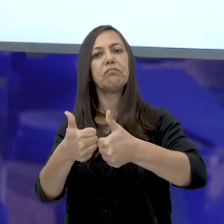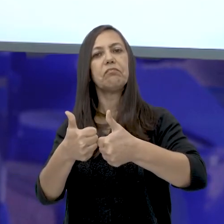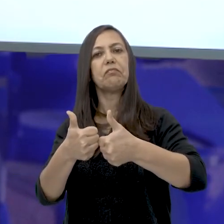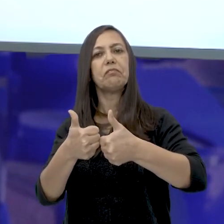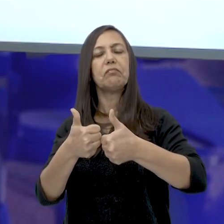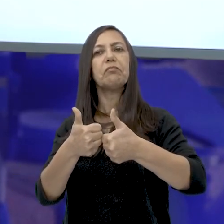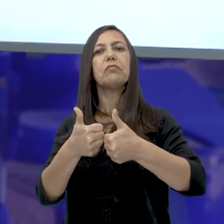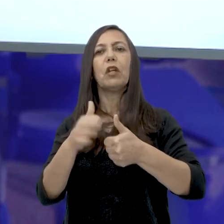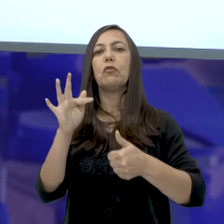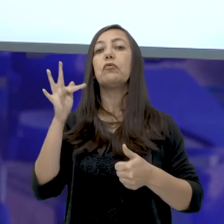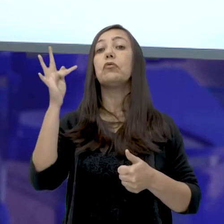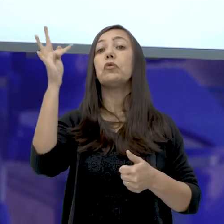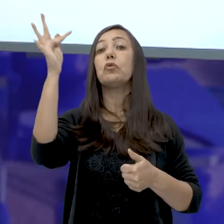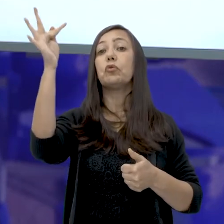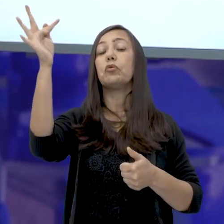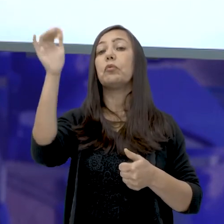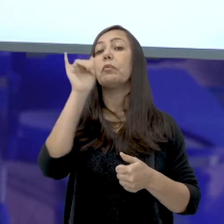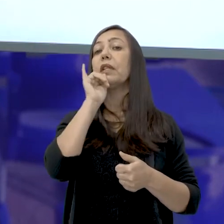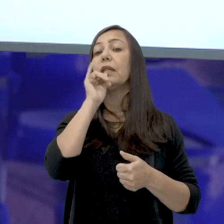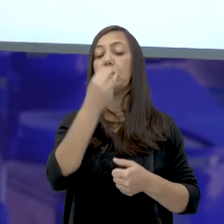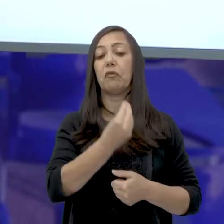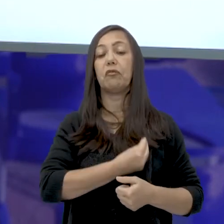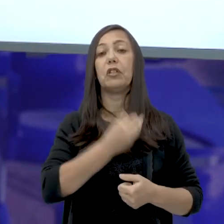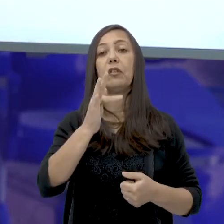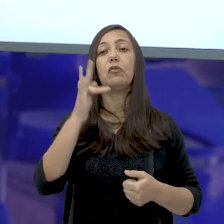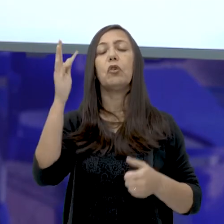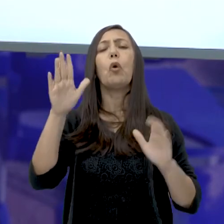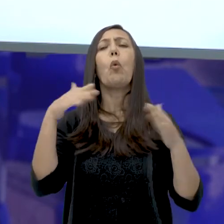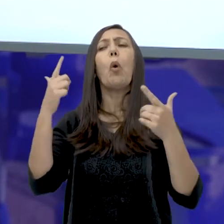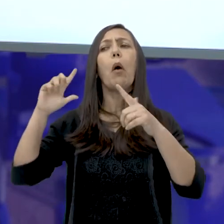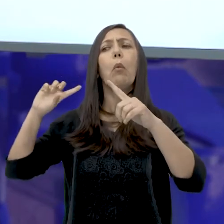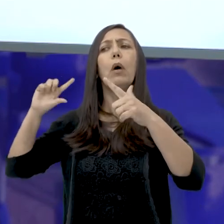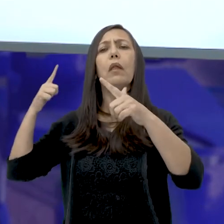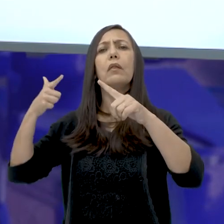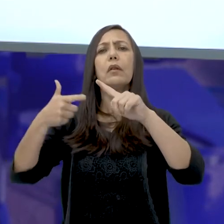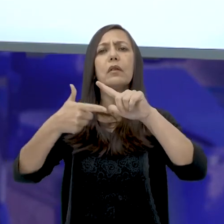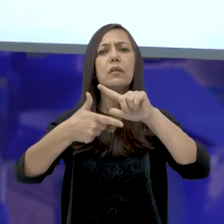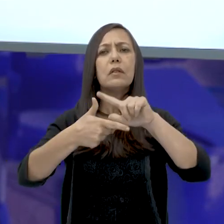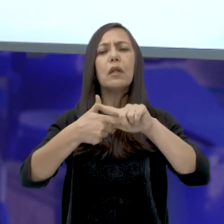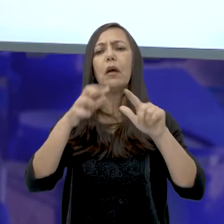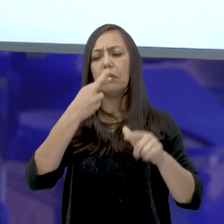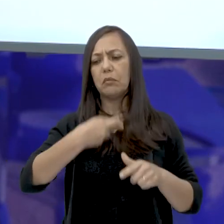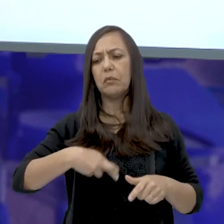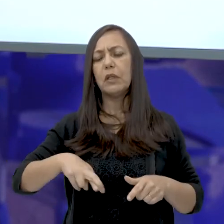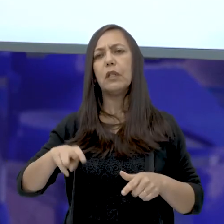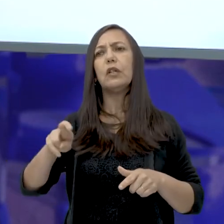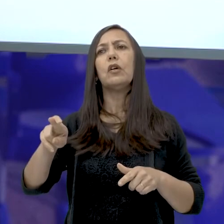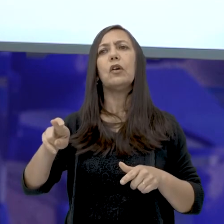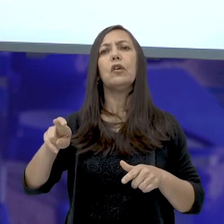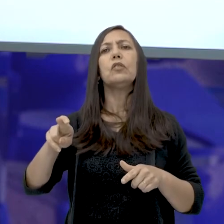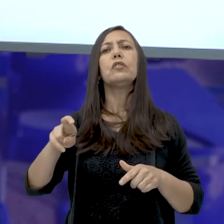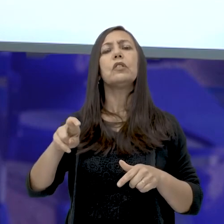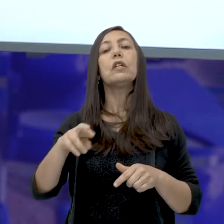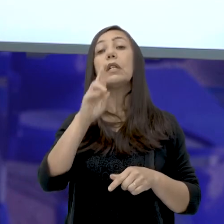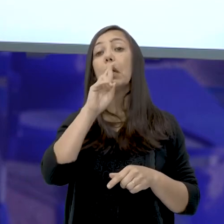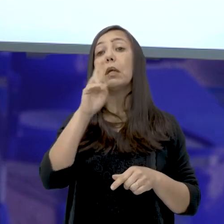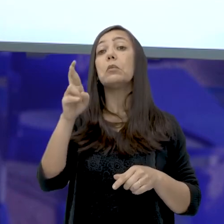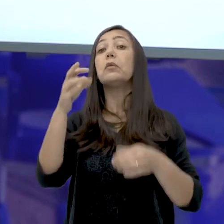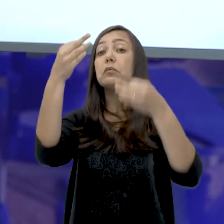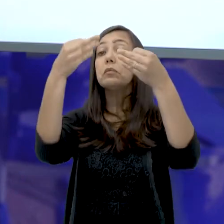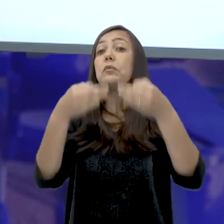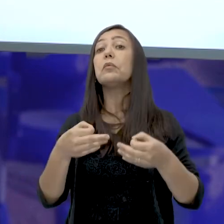uma tarefa própria de cada um e depende da melhora de sua condição. Então, aqui, atingir a perfeição é uma